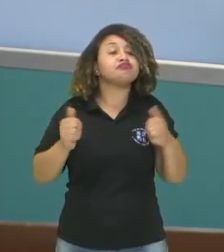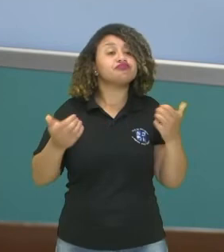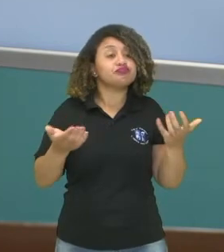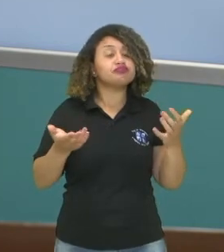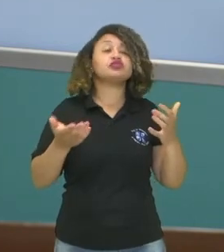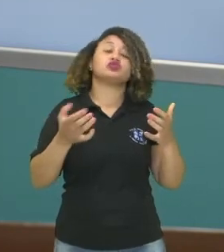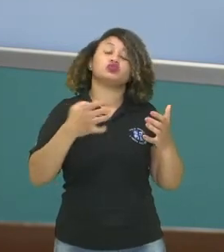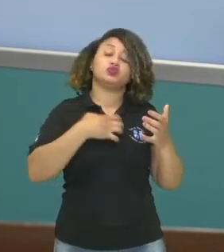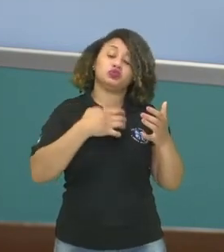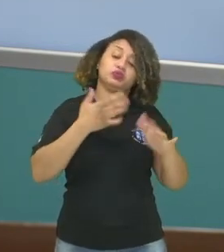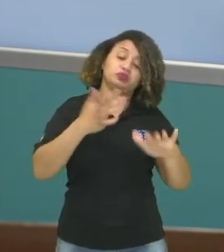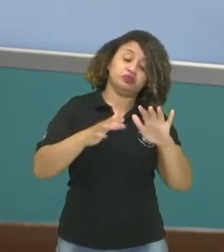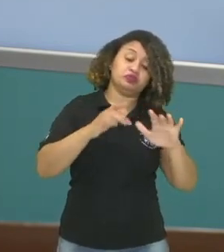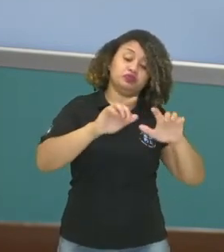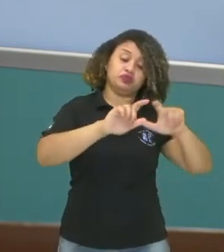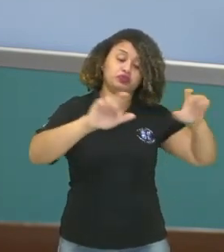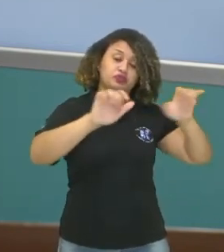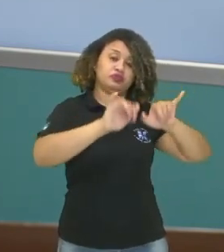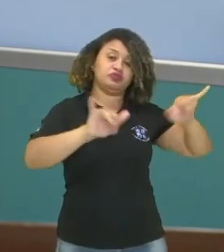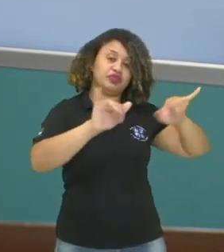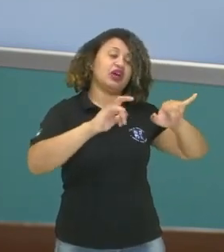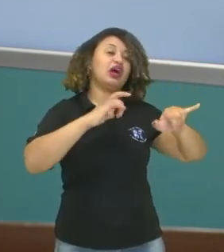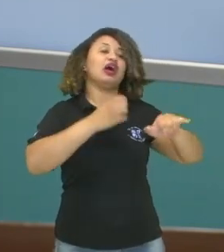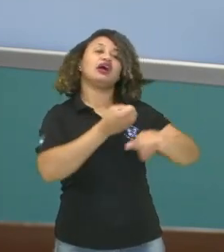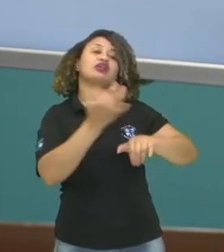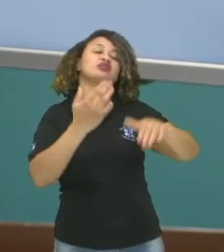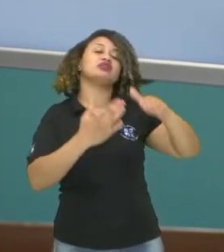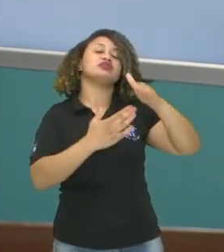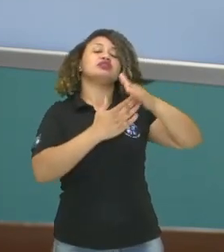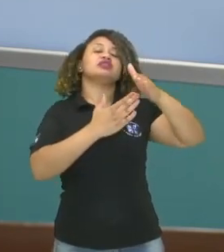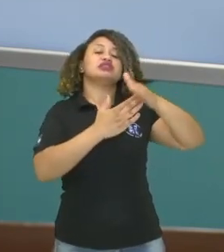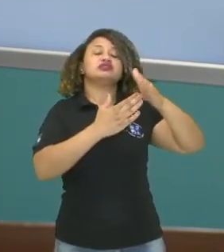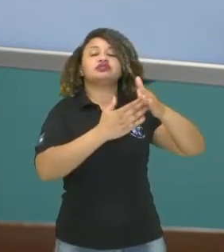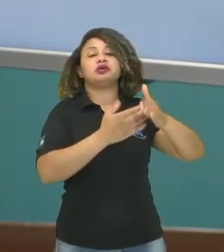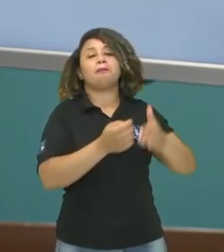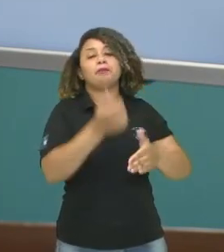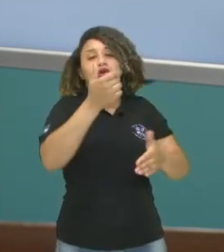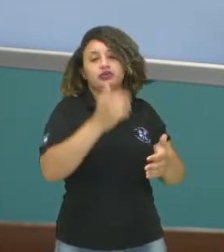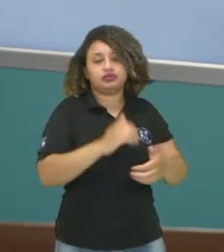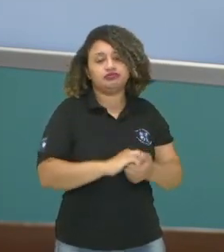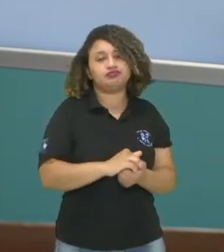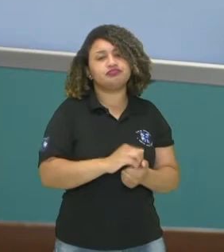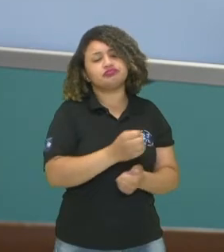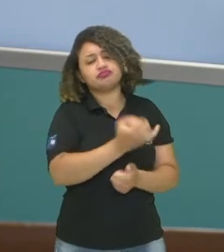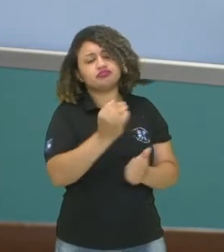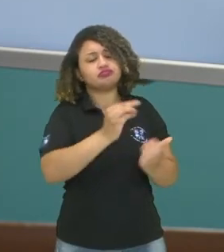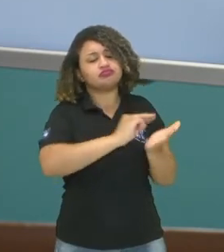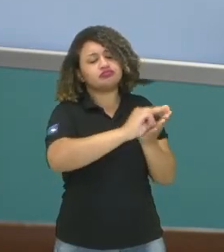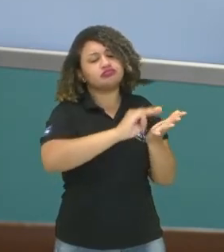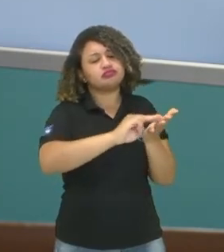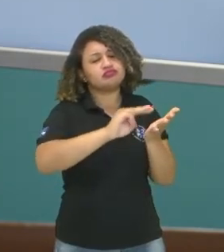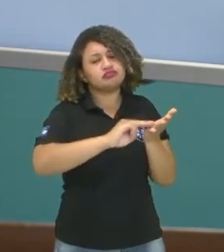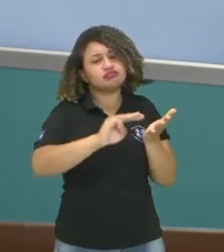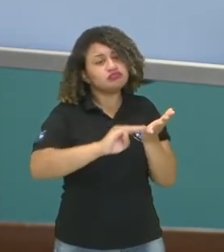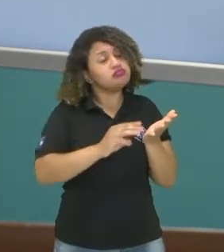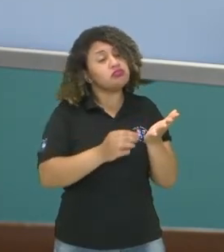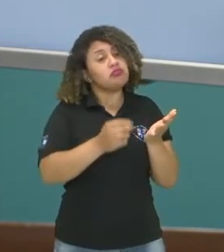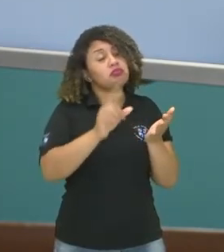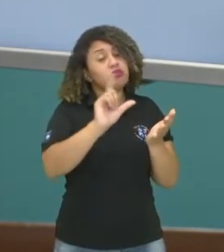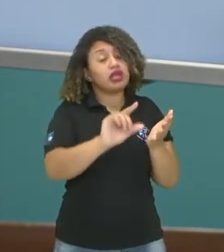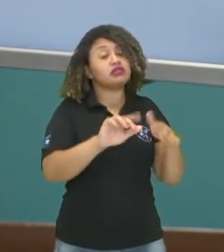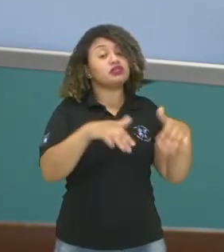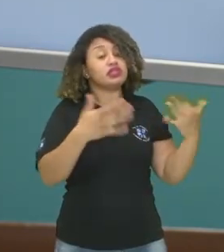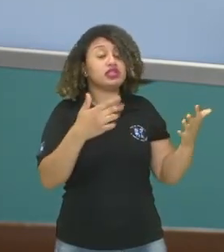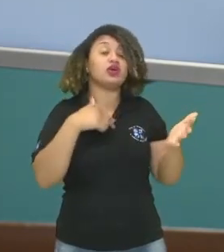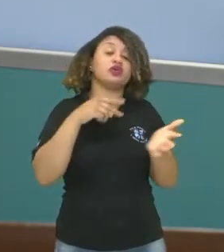manchete diz, o limite de mensagens será menor, o número de compartilhamentos será menor. Desse modo, a verdade